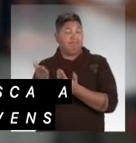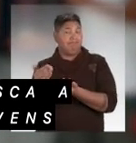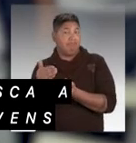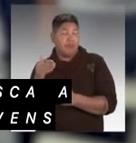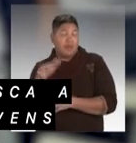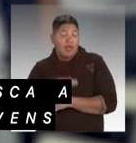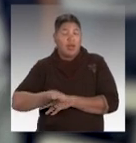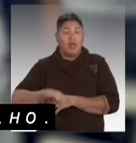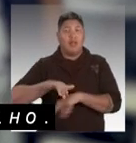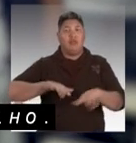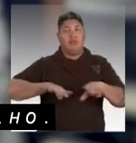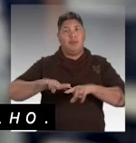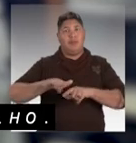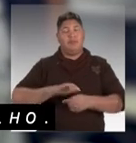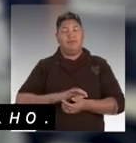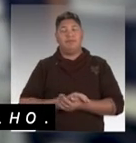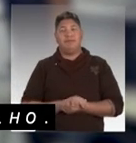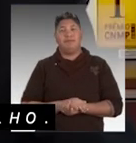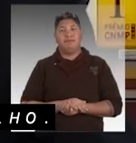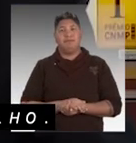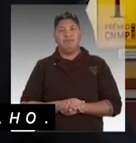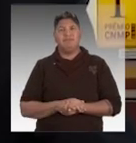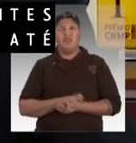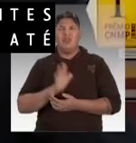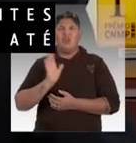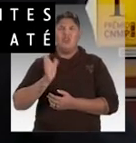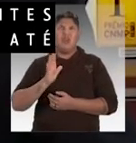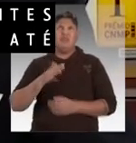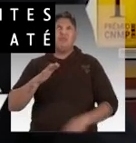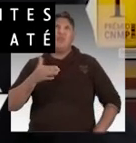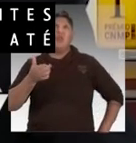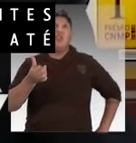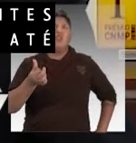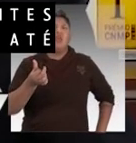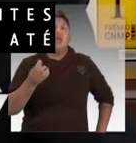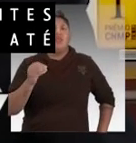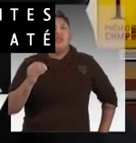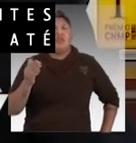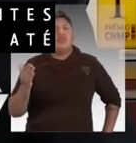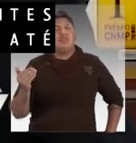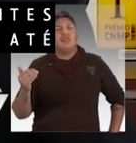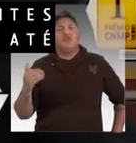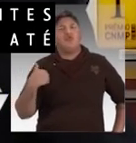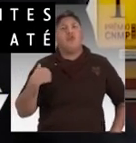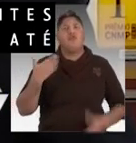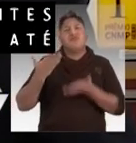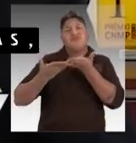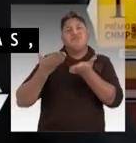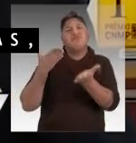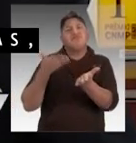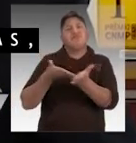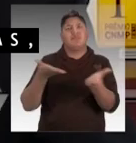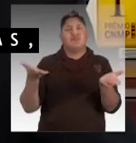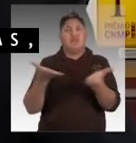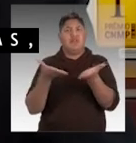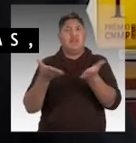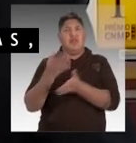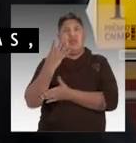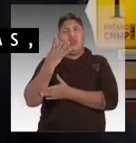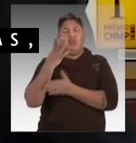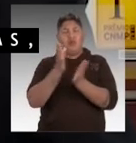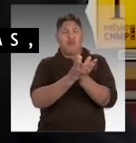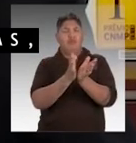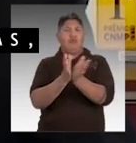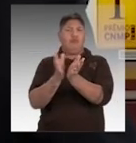desses jovens no mercado de trabalho. Já temos 60 adolescentes que foram atendidos até aqui, em